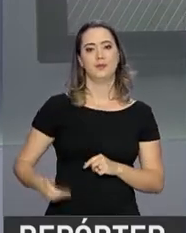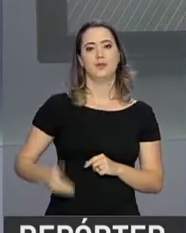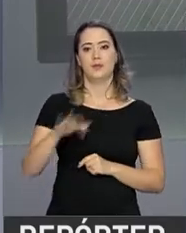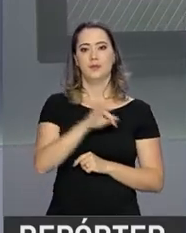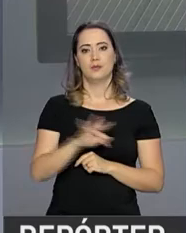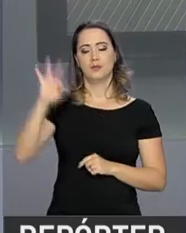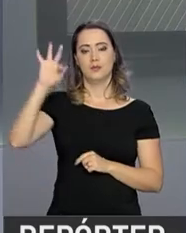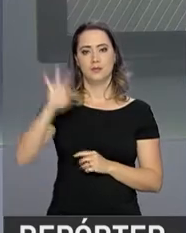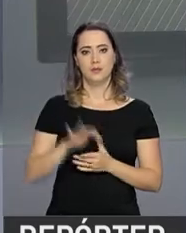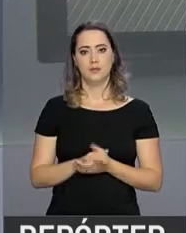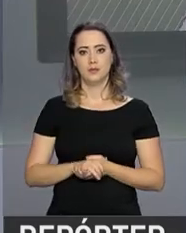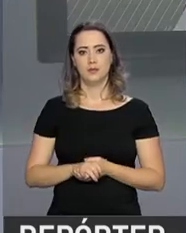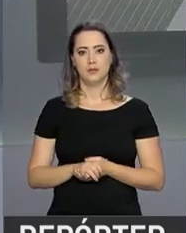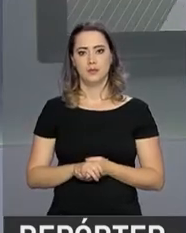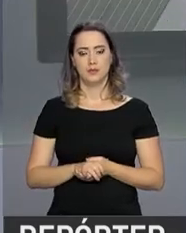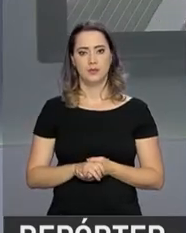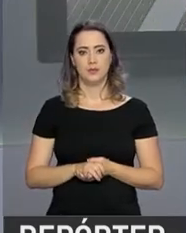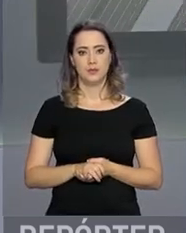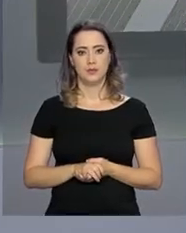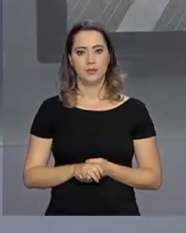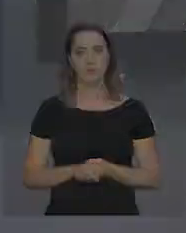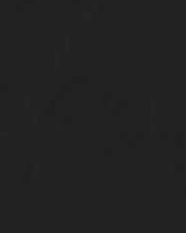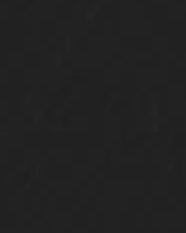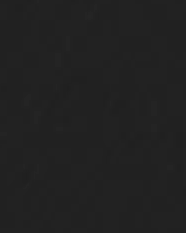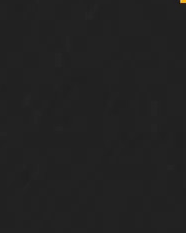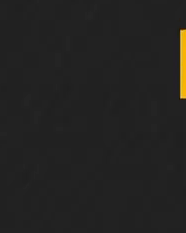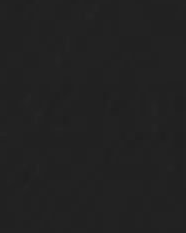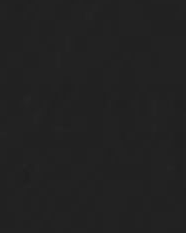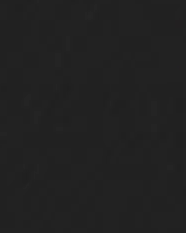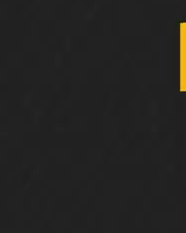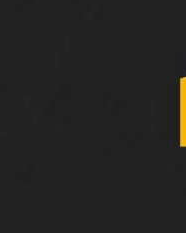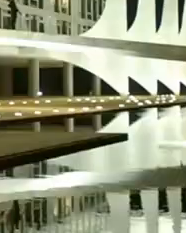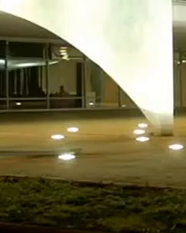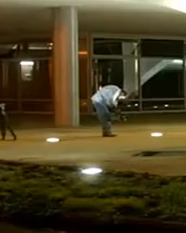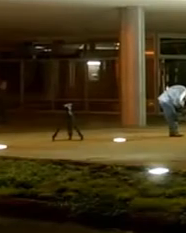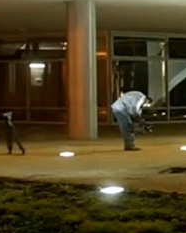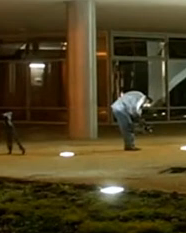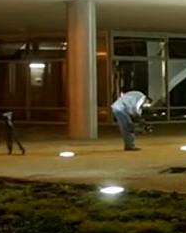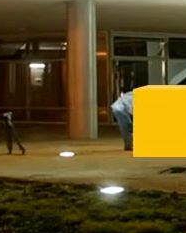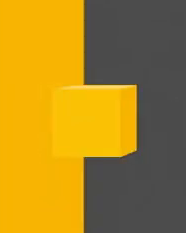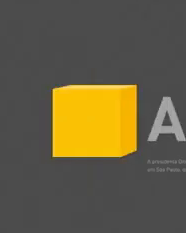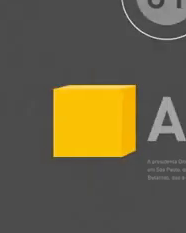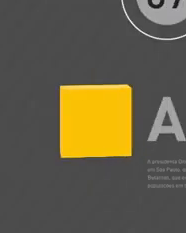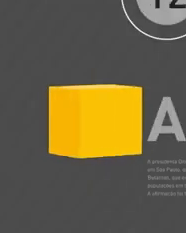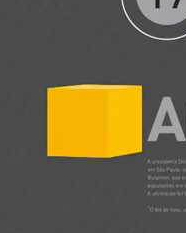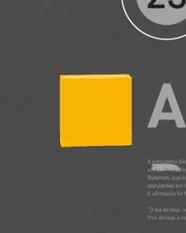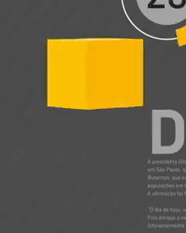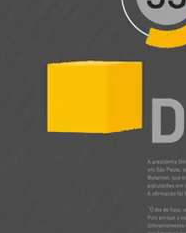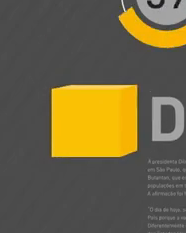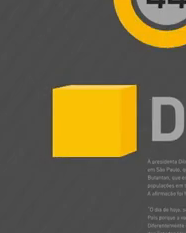na NBR, a TV do Governo Federal.